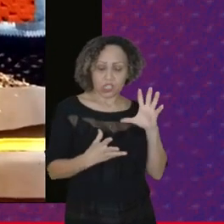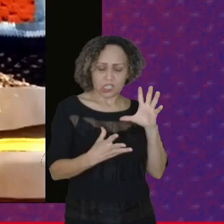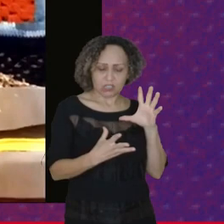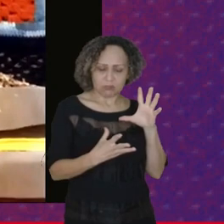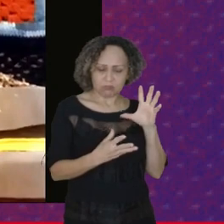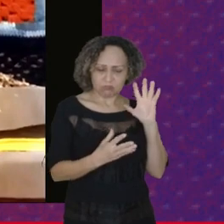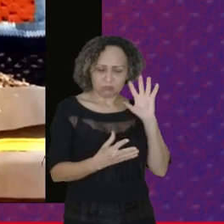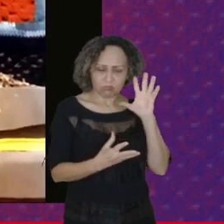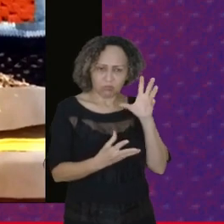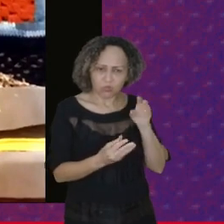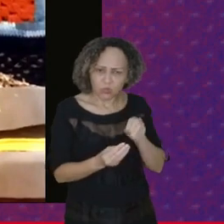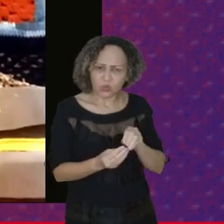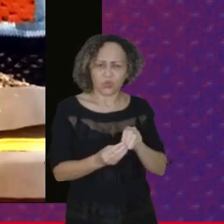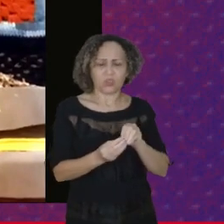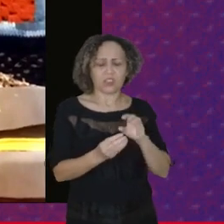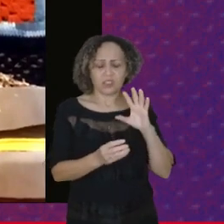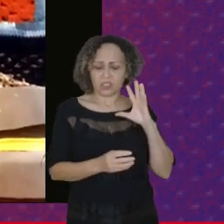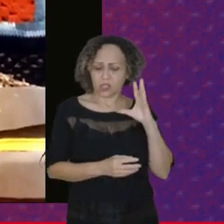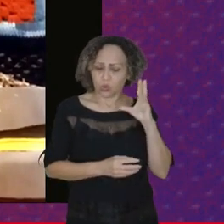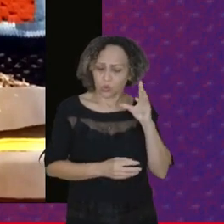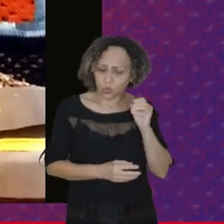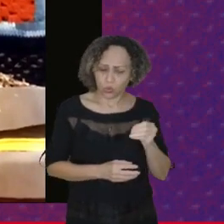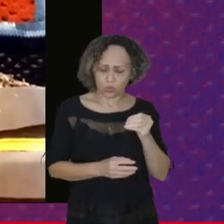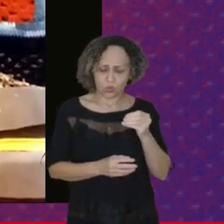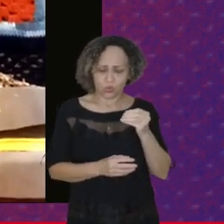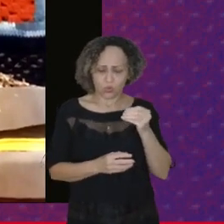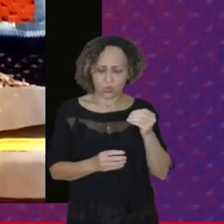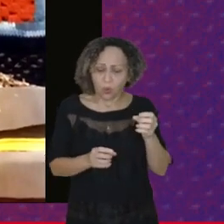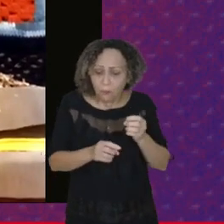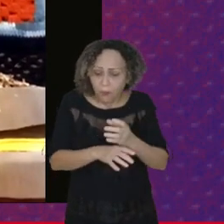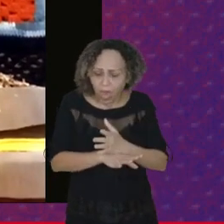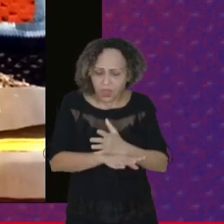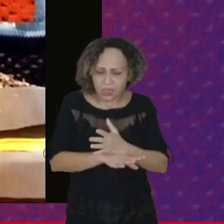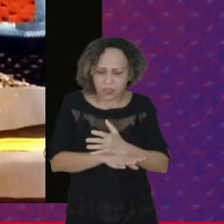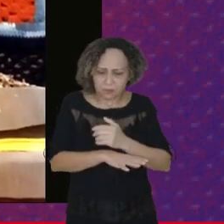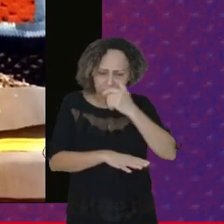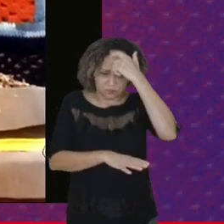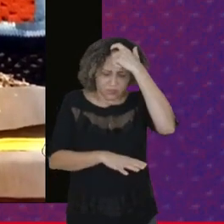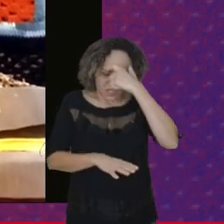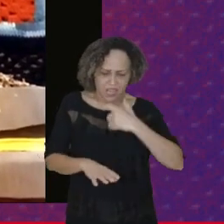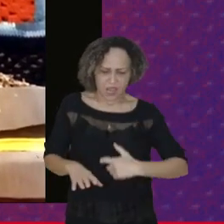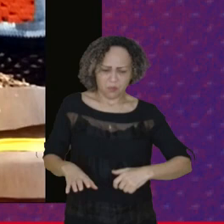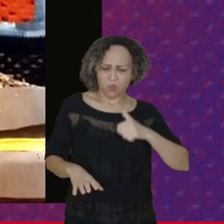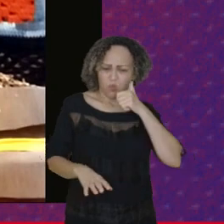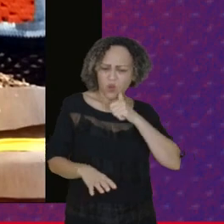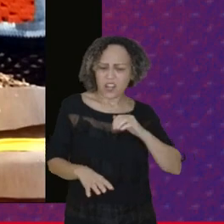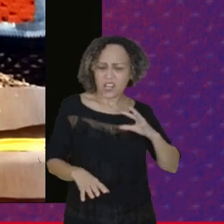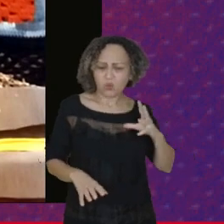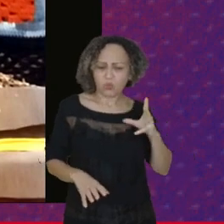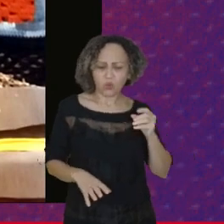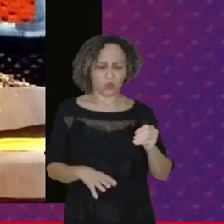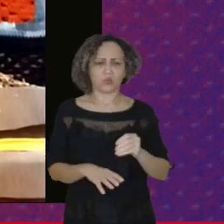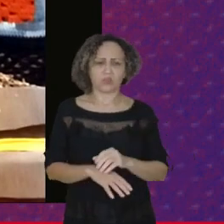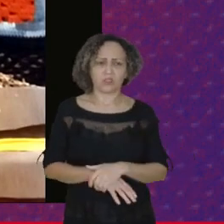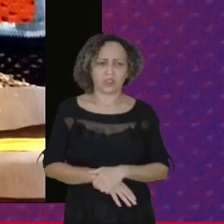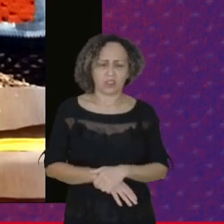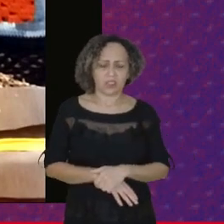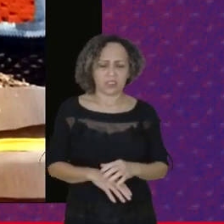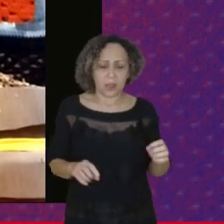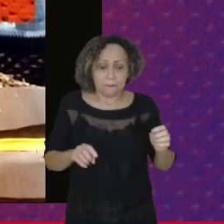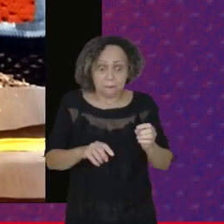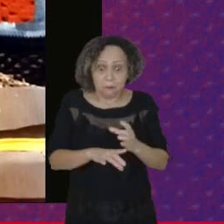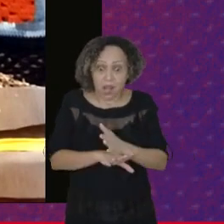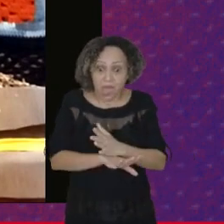do inteiro, do completo, a mulher como um todo, para ela ser